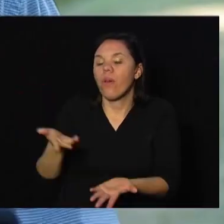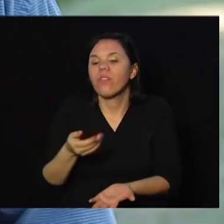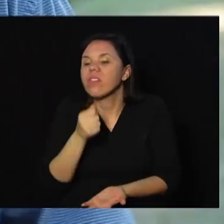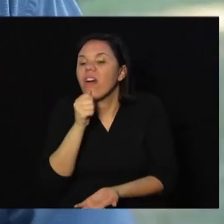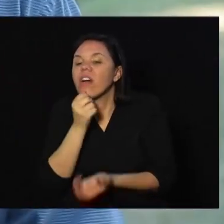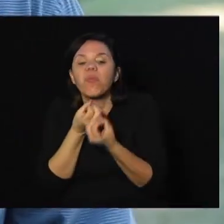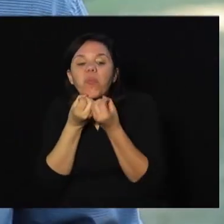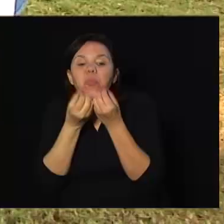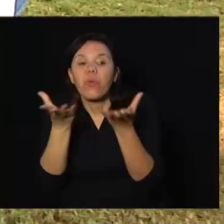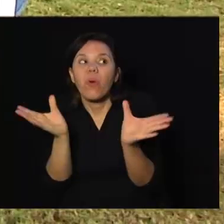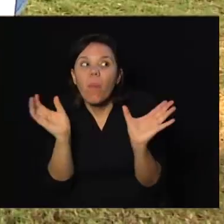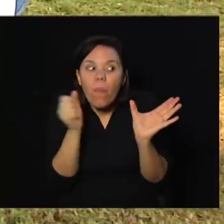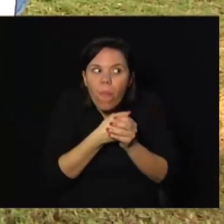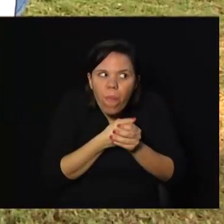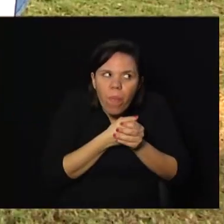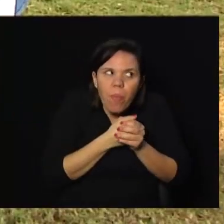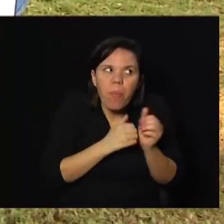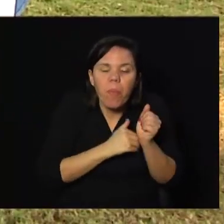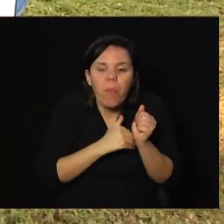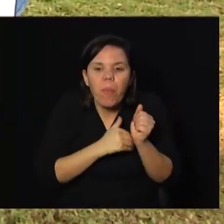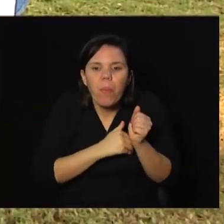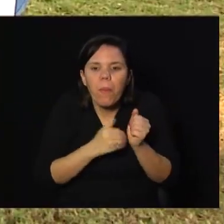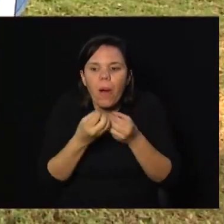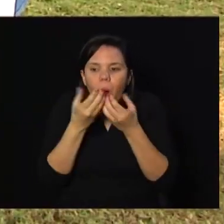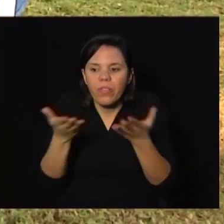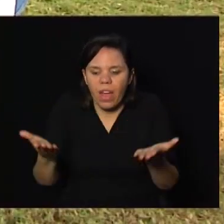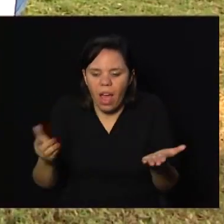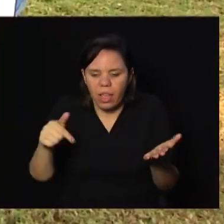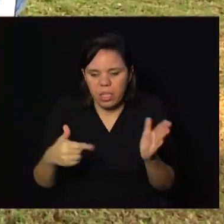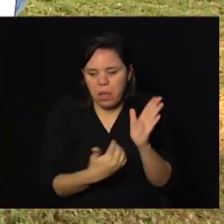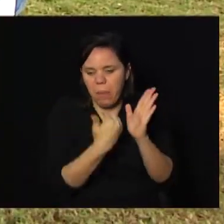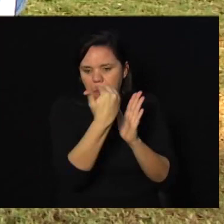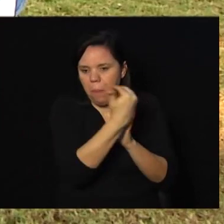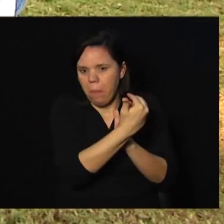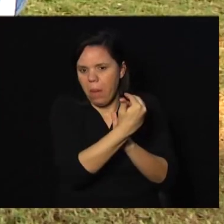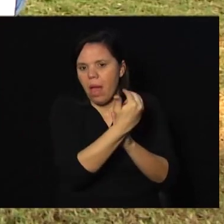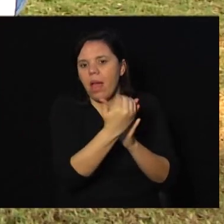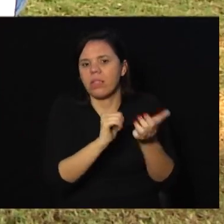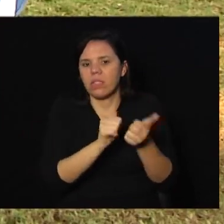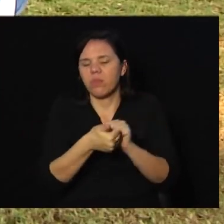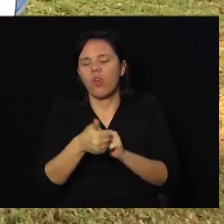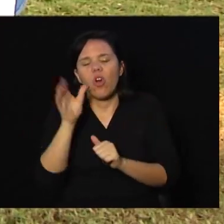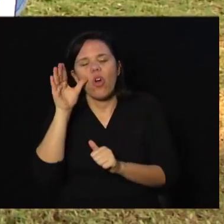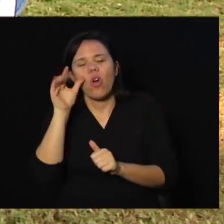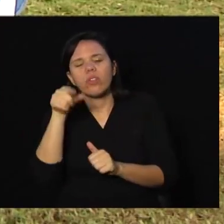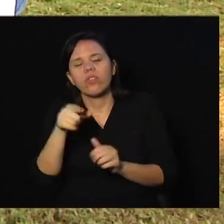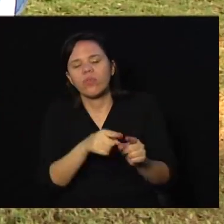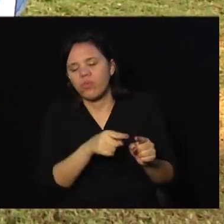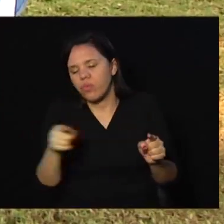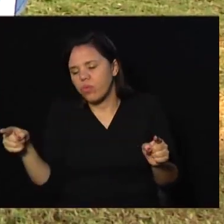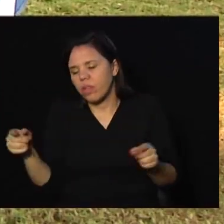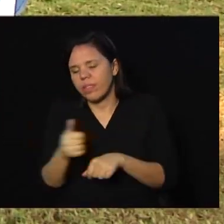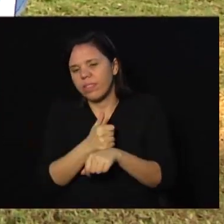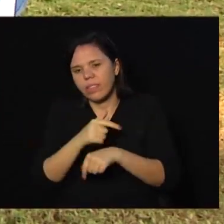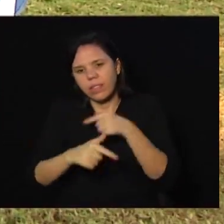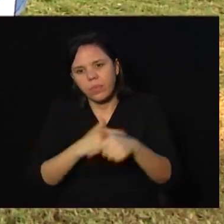contou, você guardou justamente para contar aqui no programa Mais Esportes. Alguma história, alguma curiosidade da sua carreira,